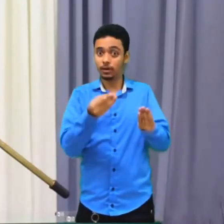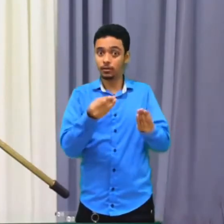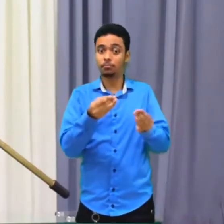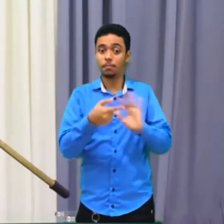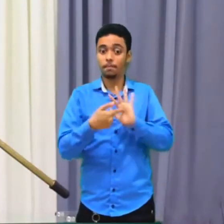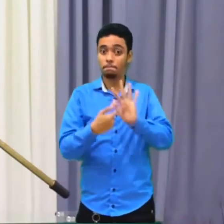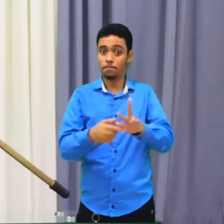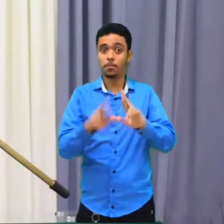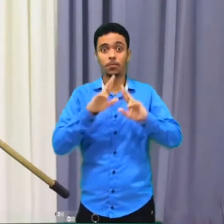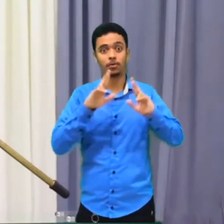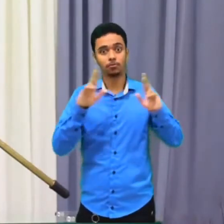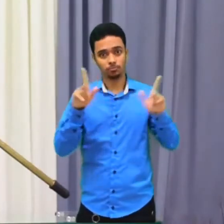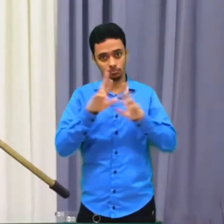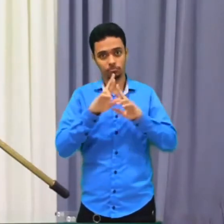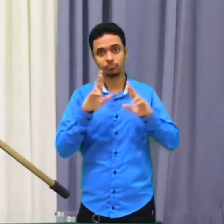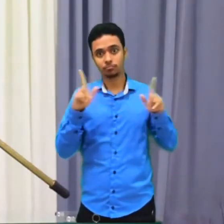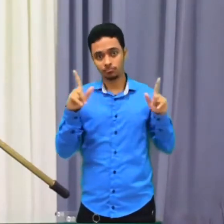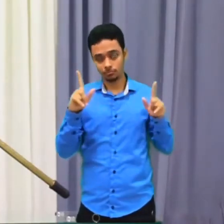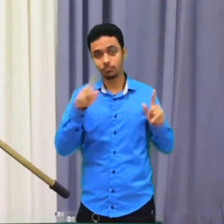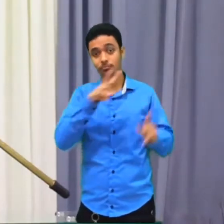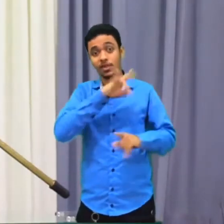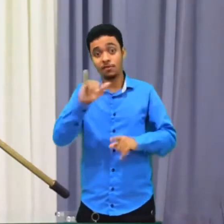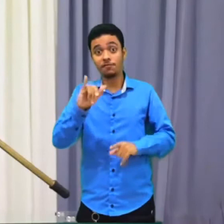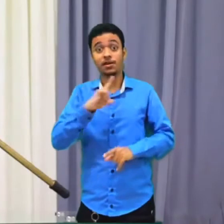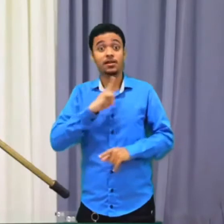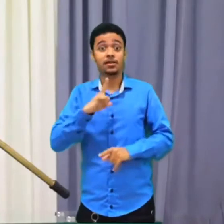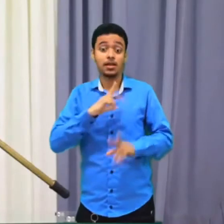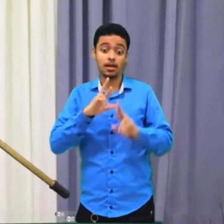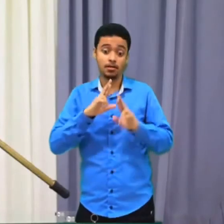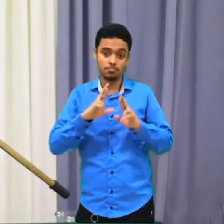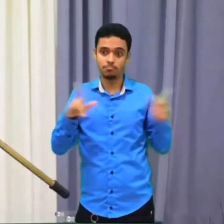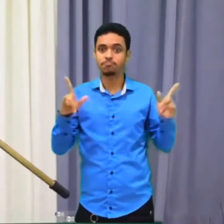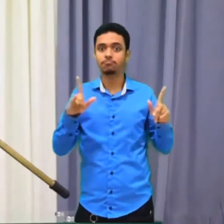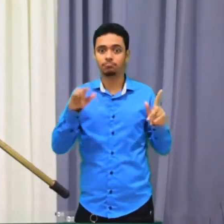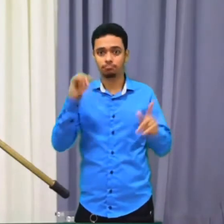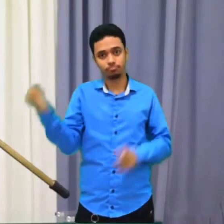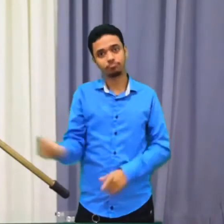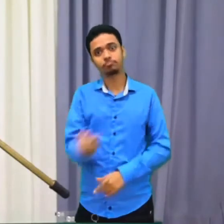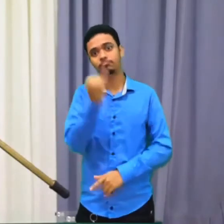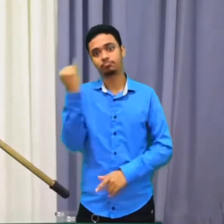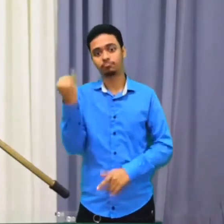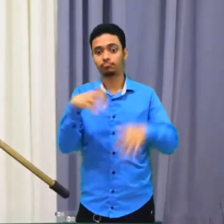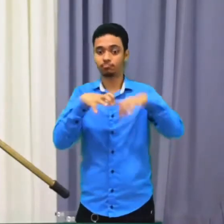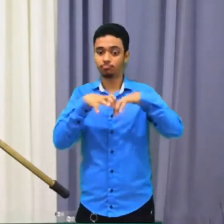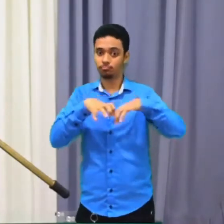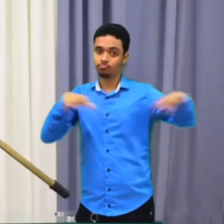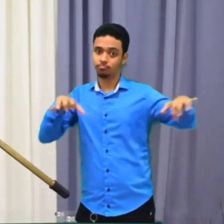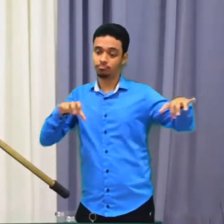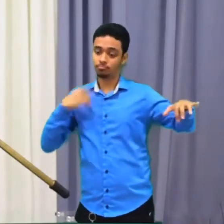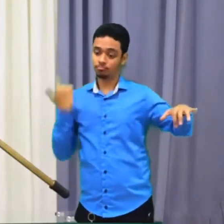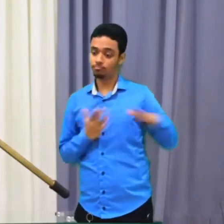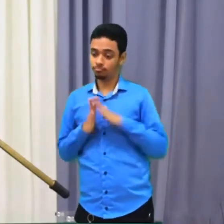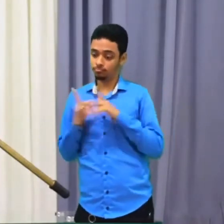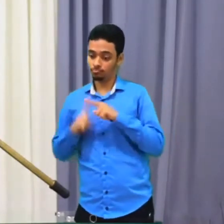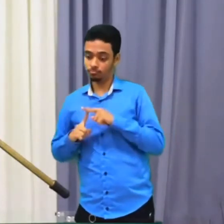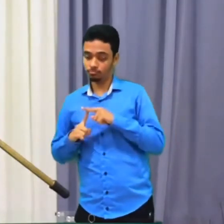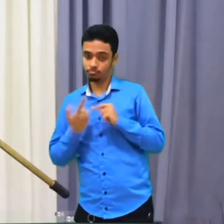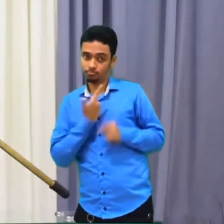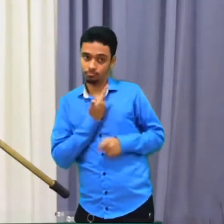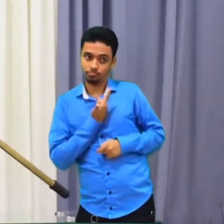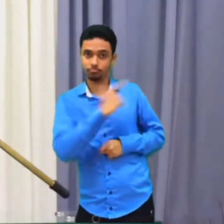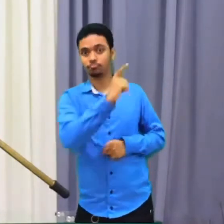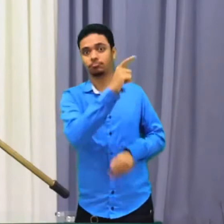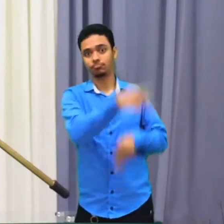diferença, essa autoridade vai fazer toda a diferença entre nós, igreja do Senhor, e